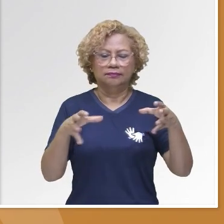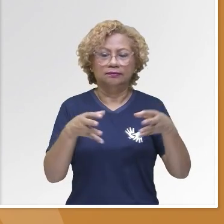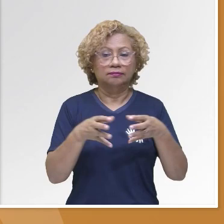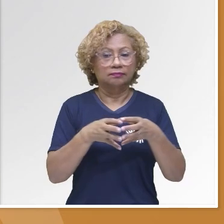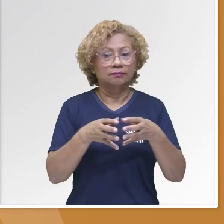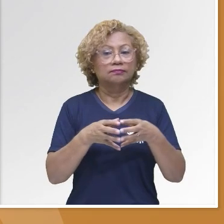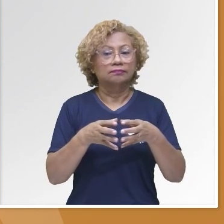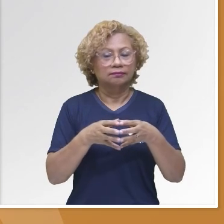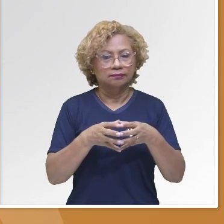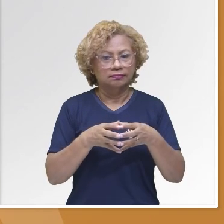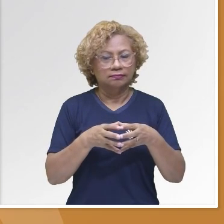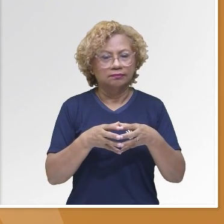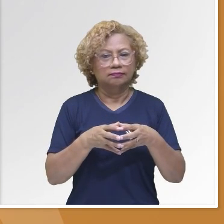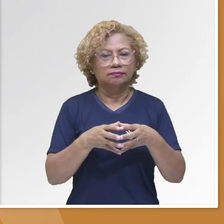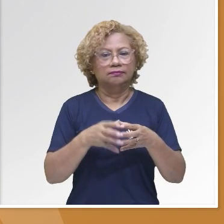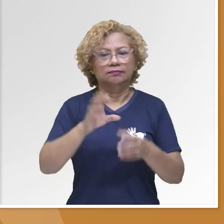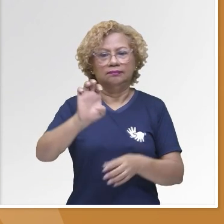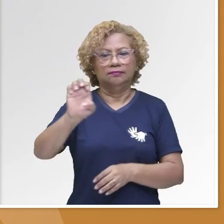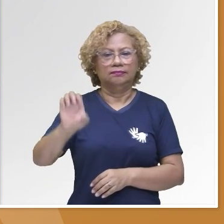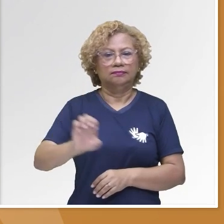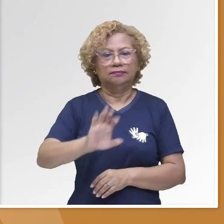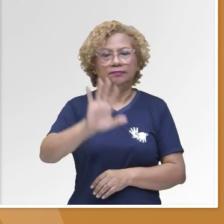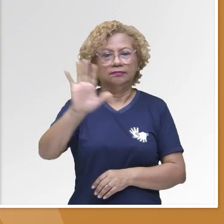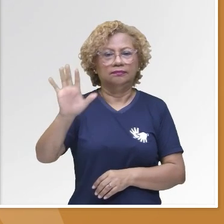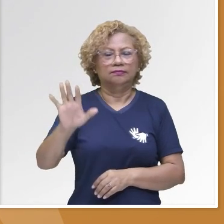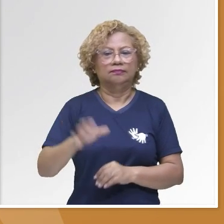né, a partir aí de